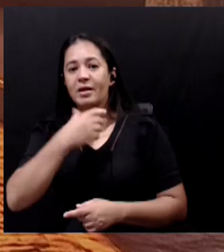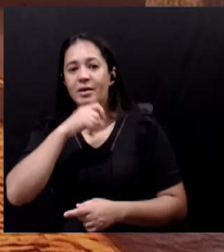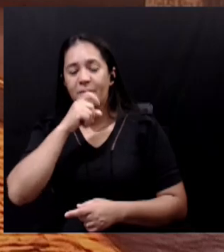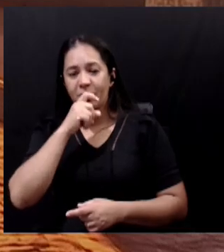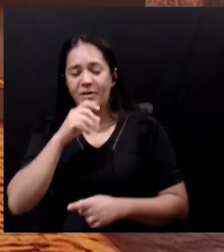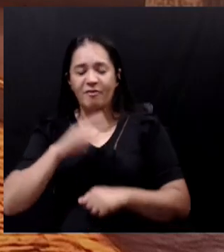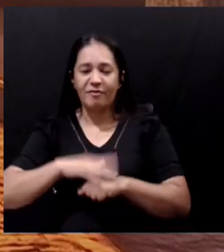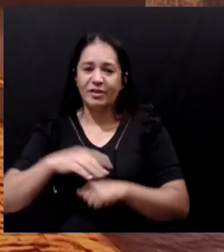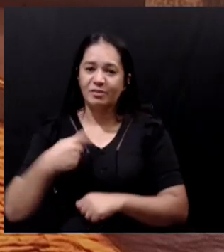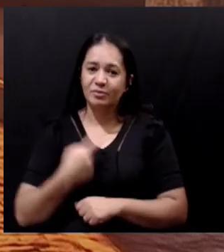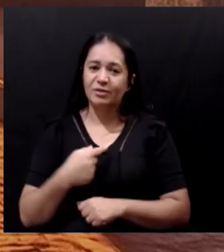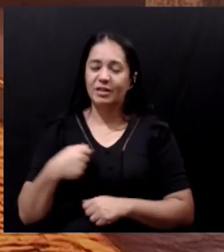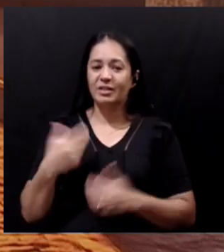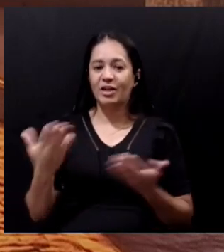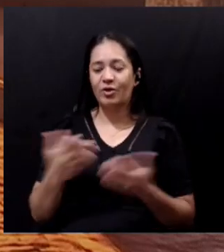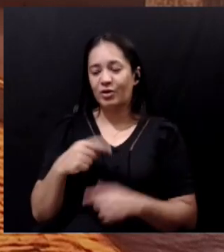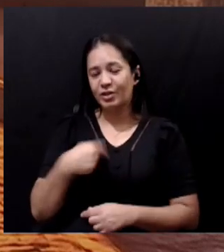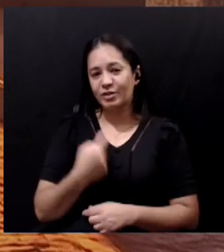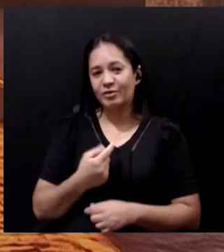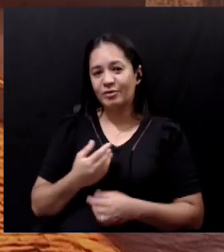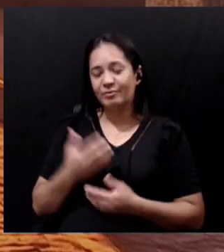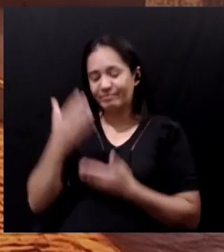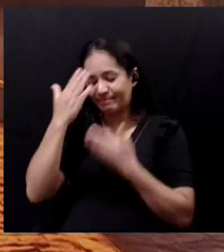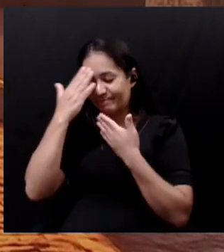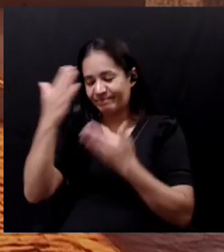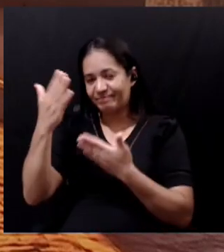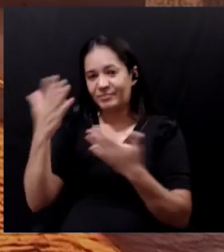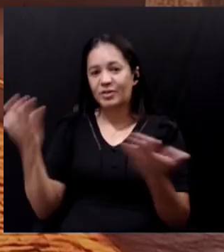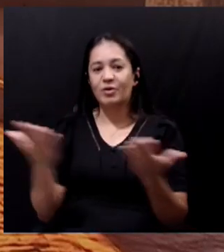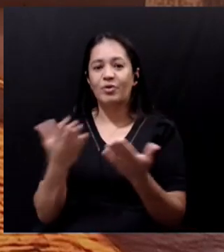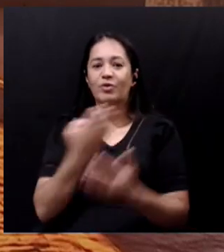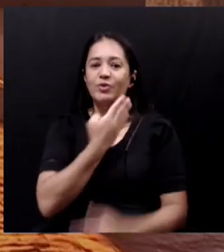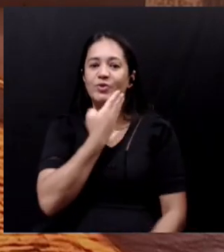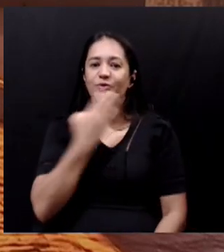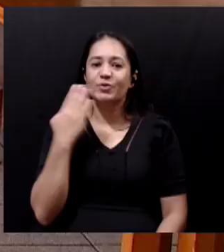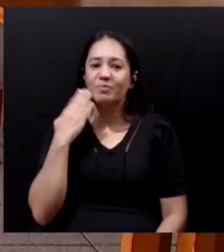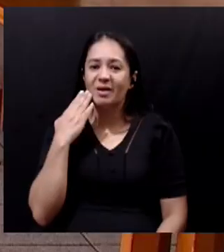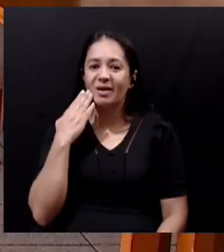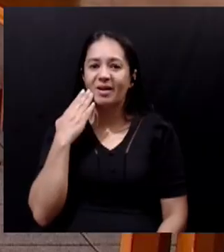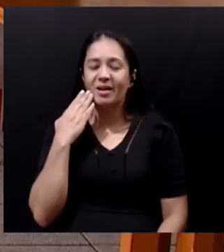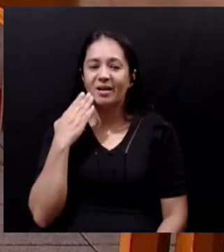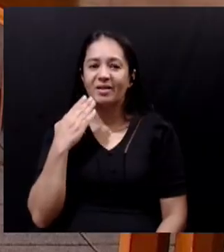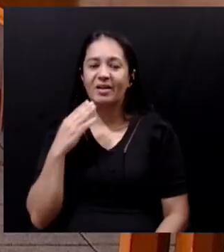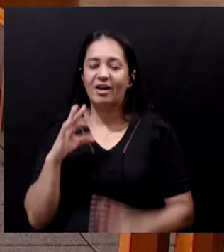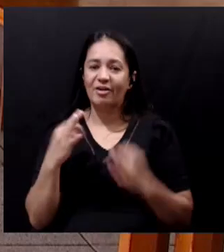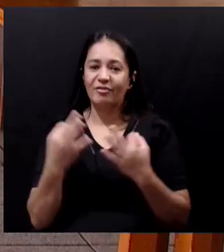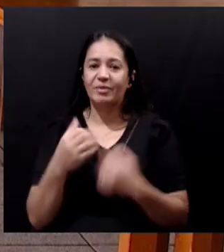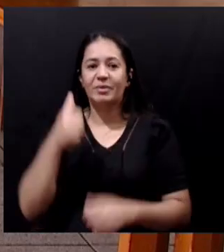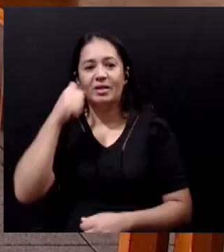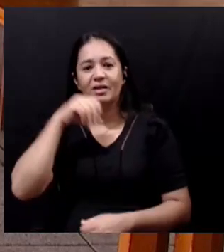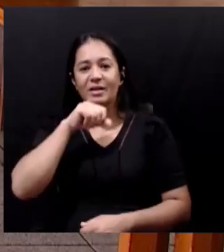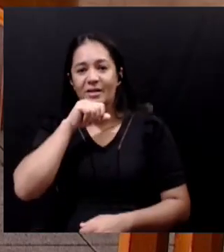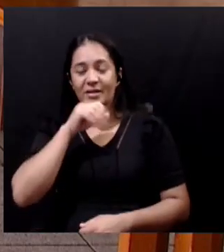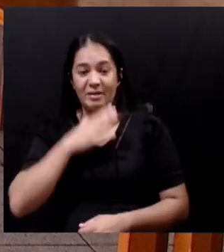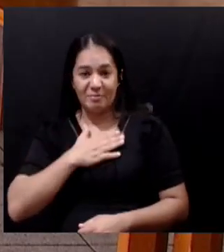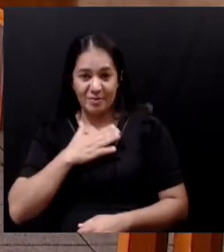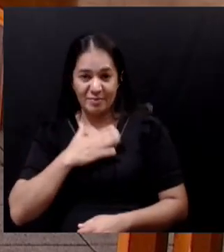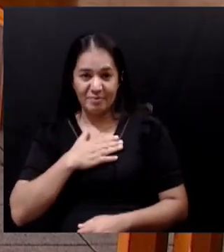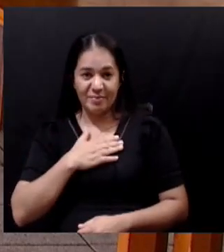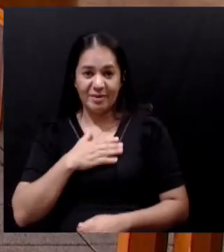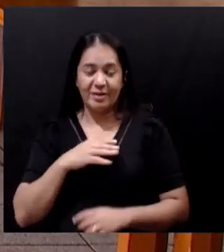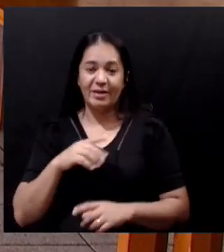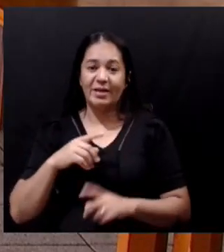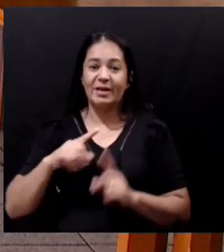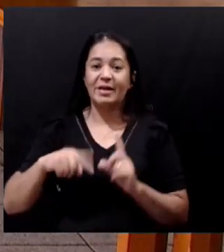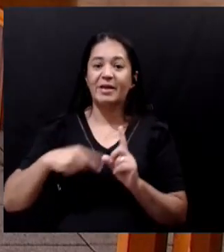retribuindo. E hoje o bar tem a família da minha mãe, né? E mais 3, então